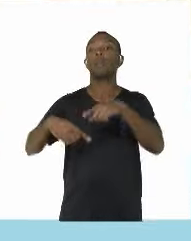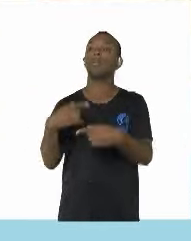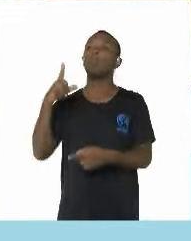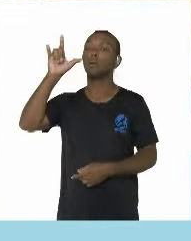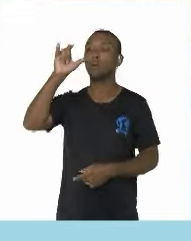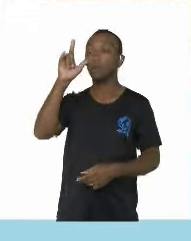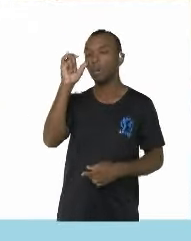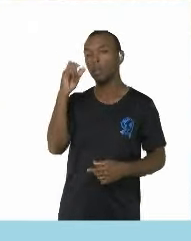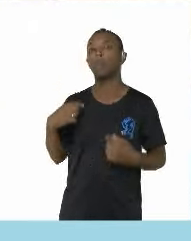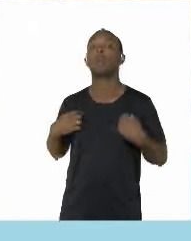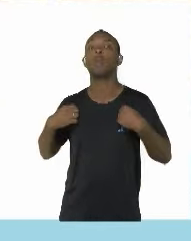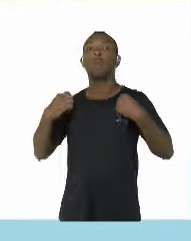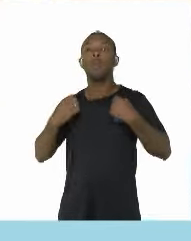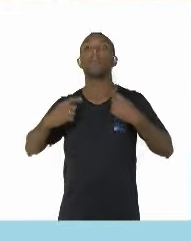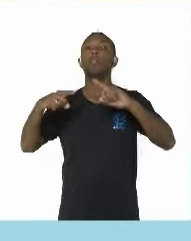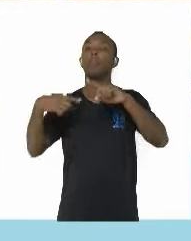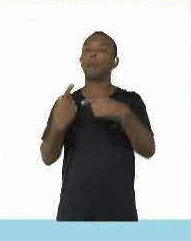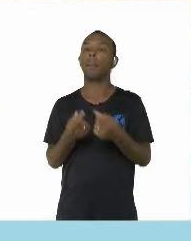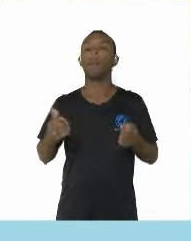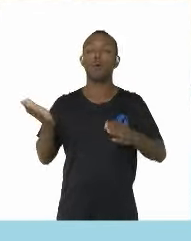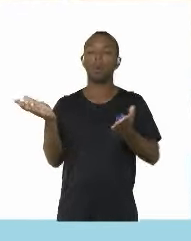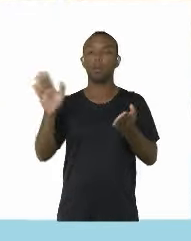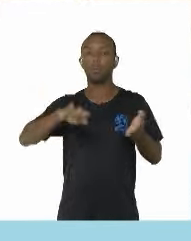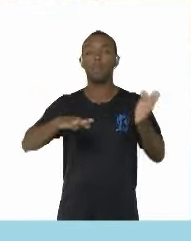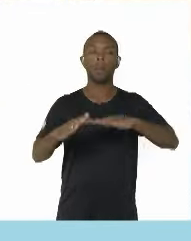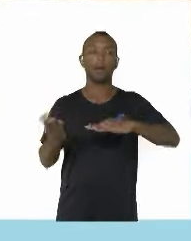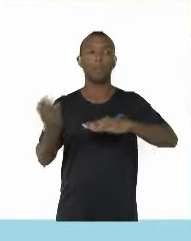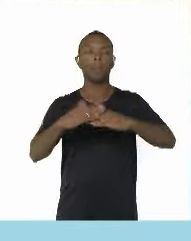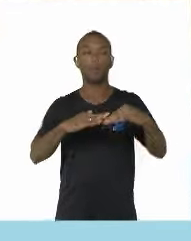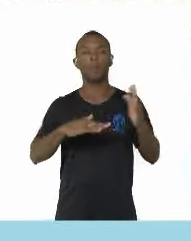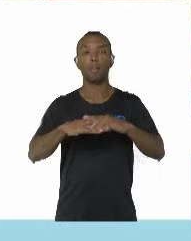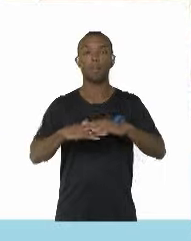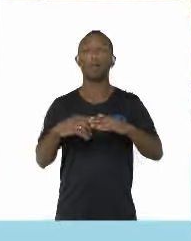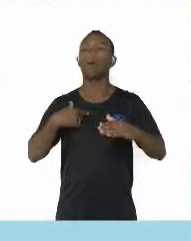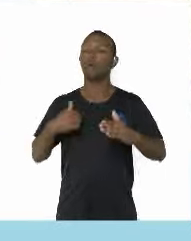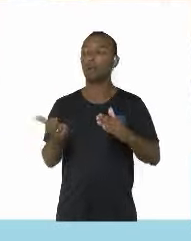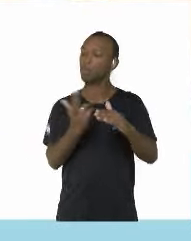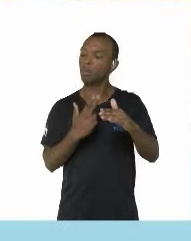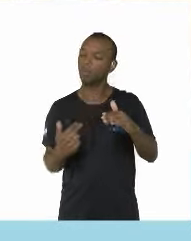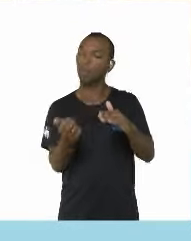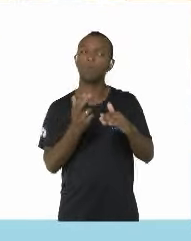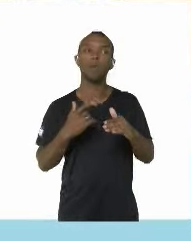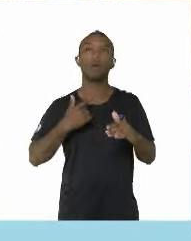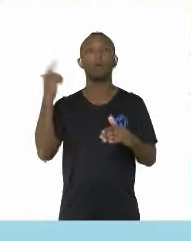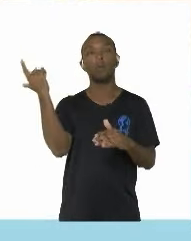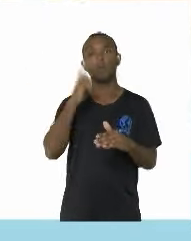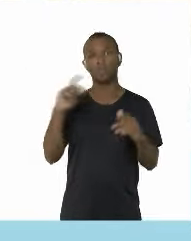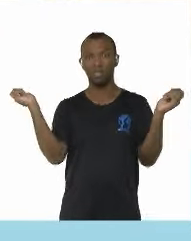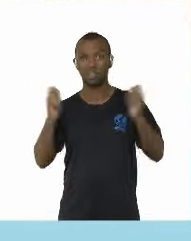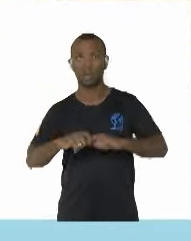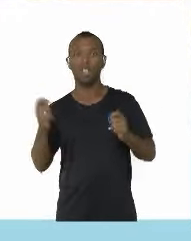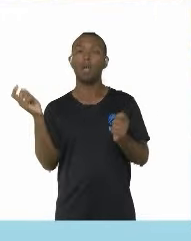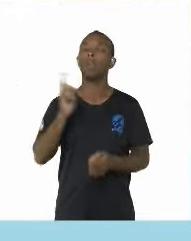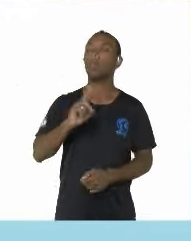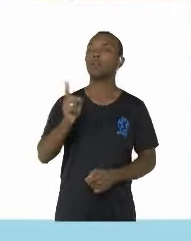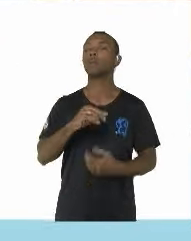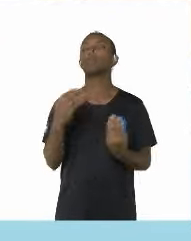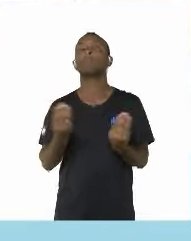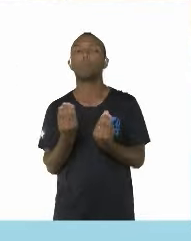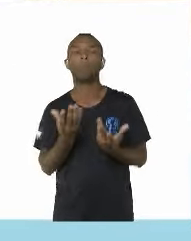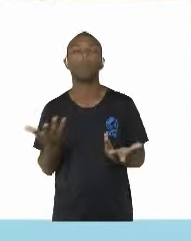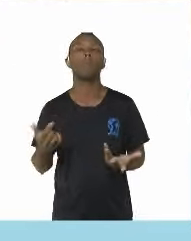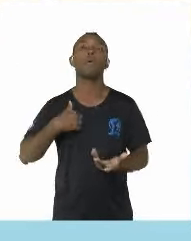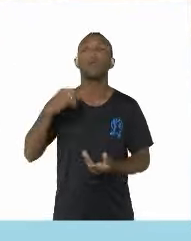acabei fazendo estampa para embalagem. Né? Foi um desafio, imaginei, bom, será que eu consigo? Será que eu vou fazer isso? Vai ficar legal, nunca